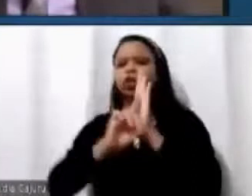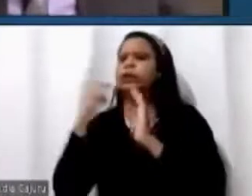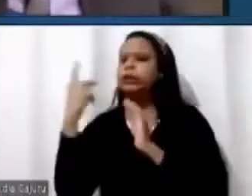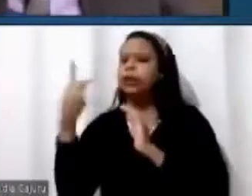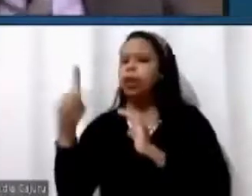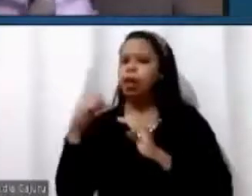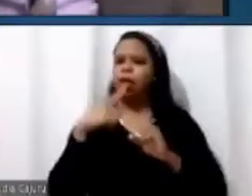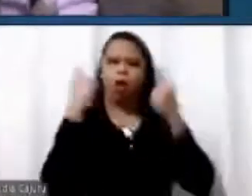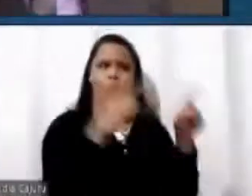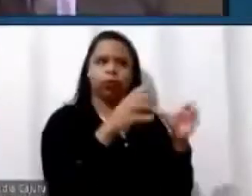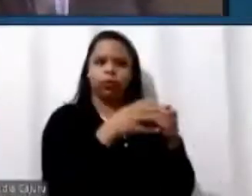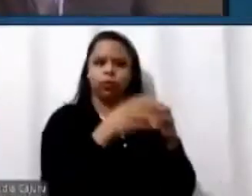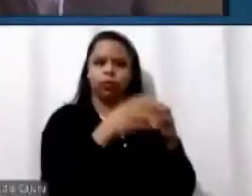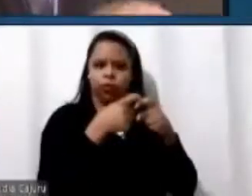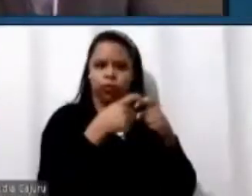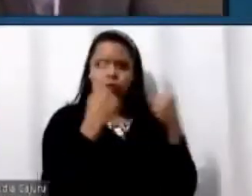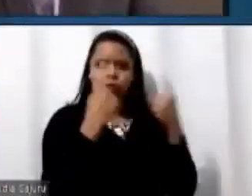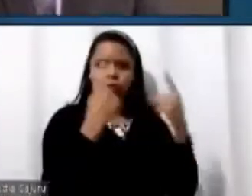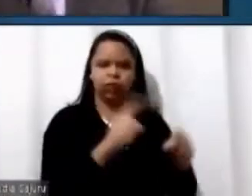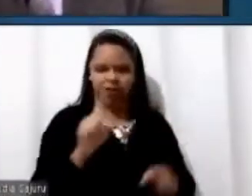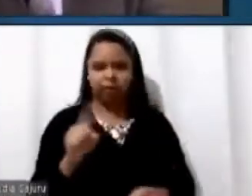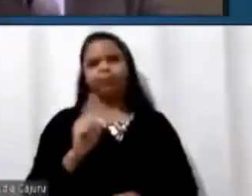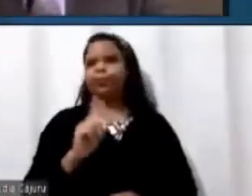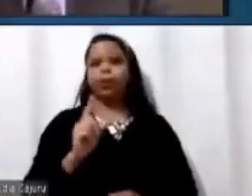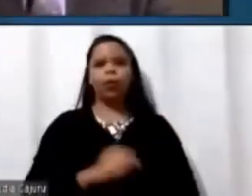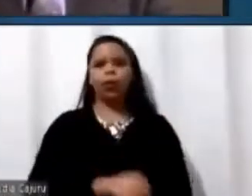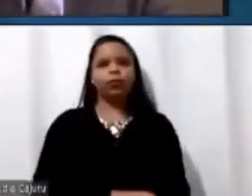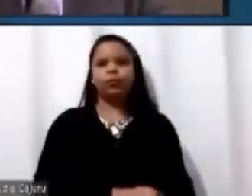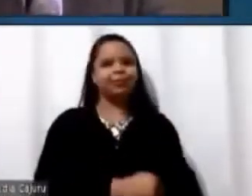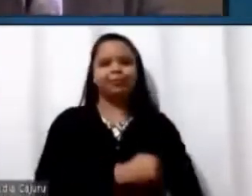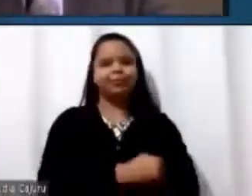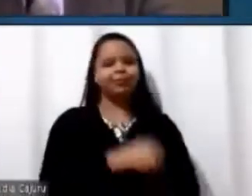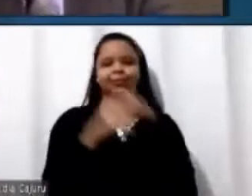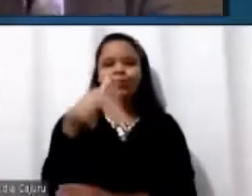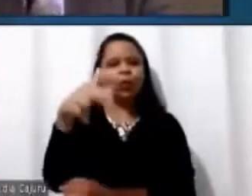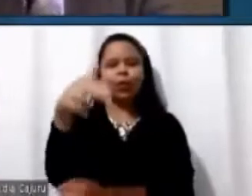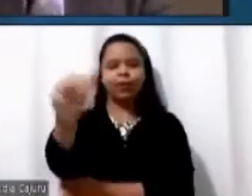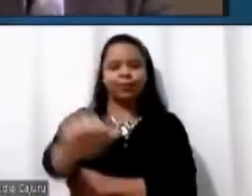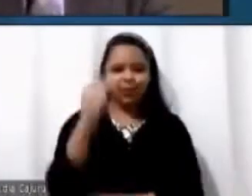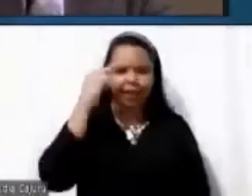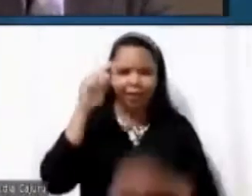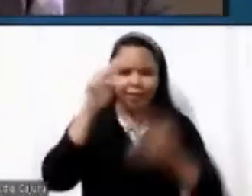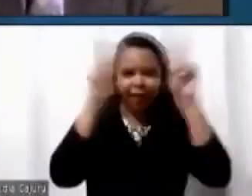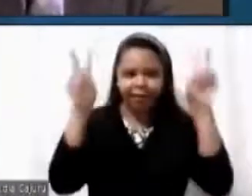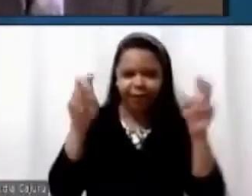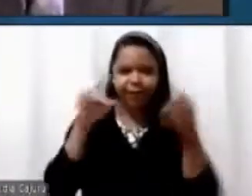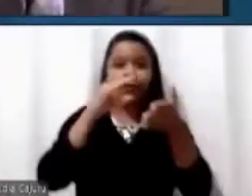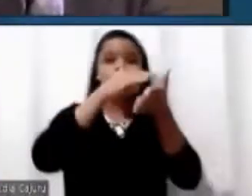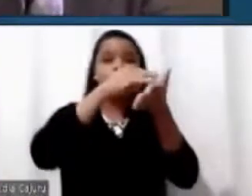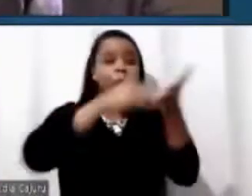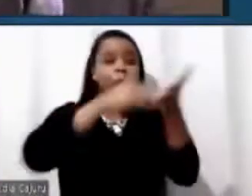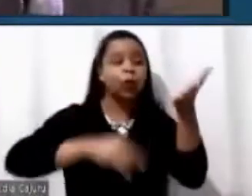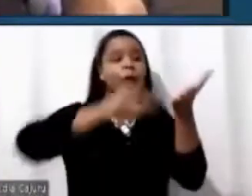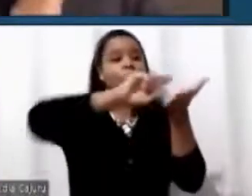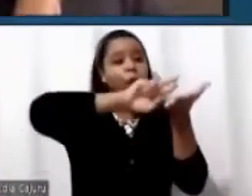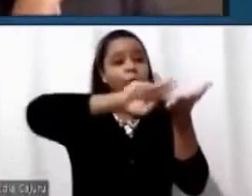palestra, dessa parte, dessa mesa, fala dos documentos que servem,